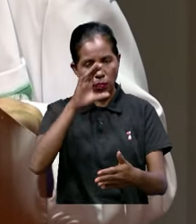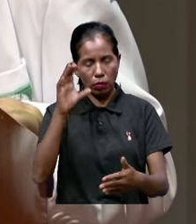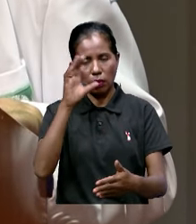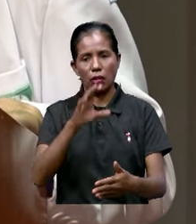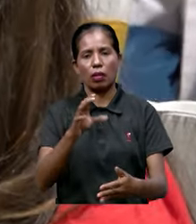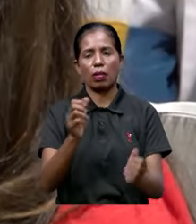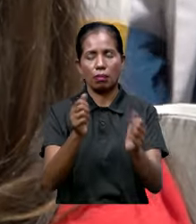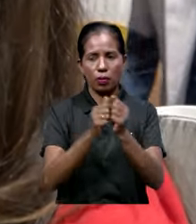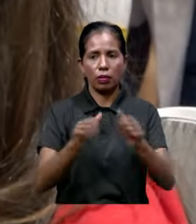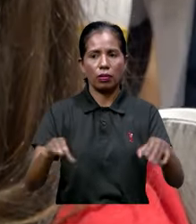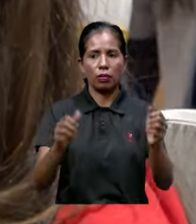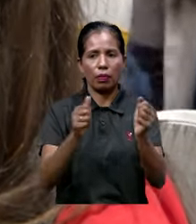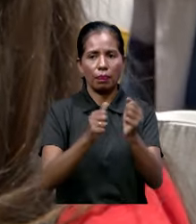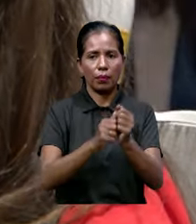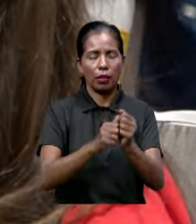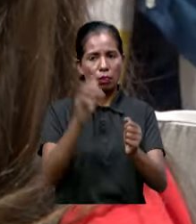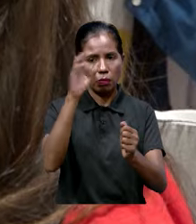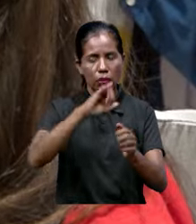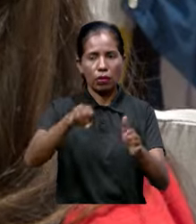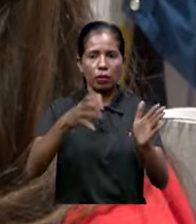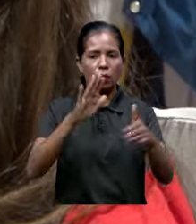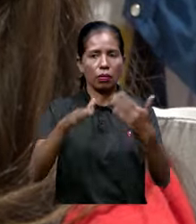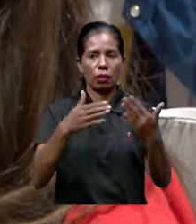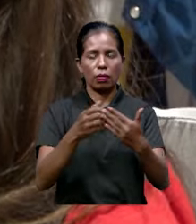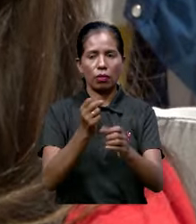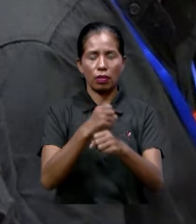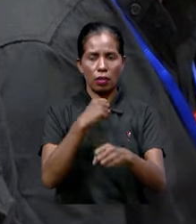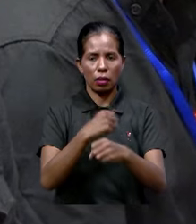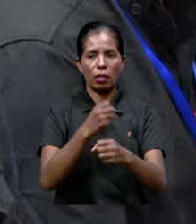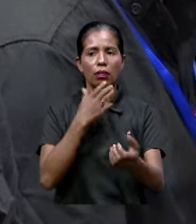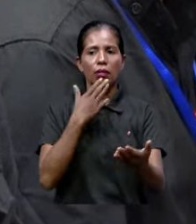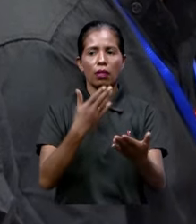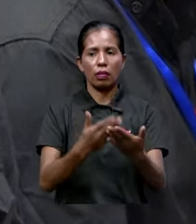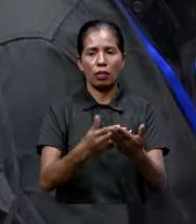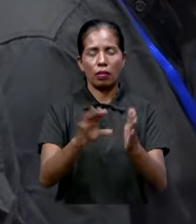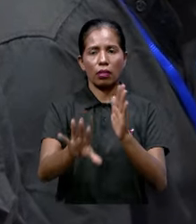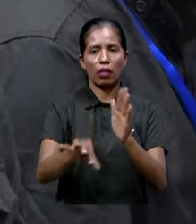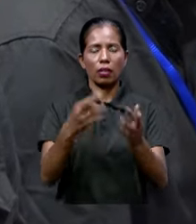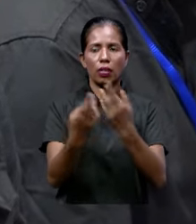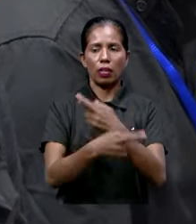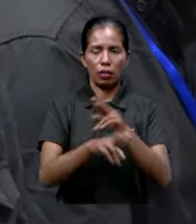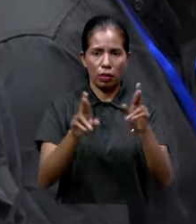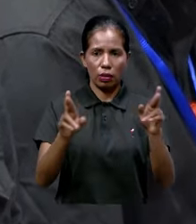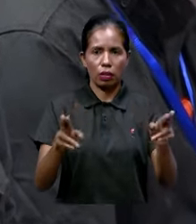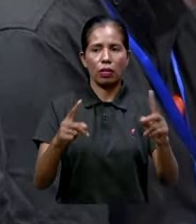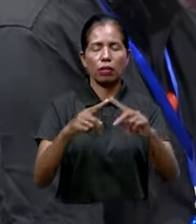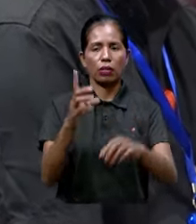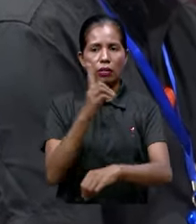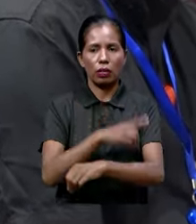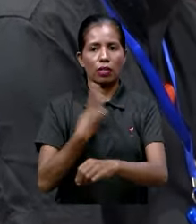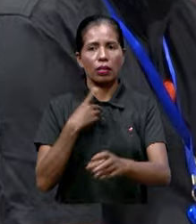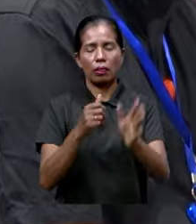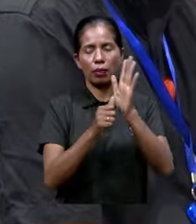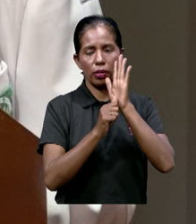buca jornal sira, furibele, halo, botne dia, no retan resultado, nebe, o in loro, itamai presenta,